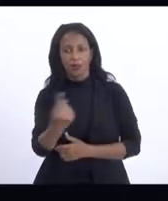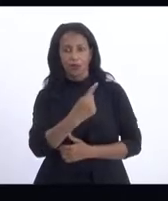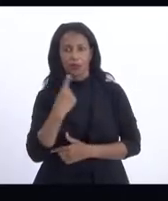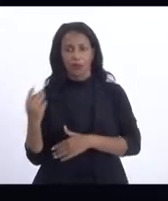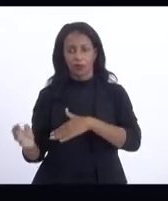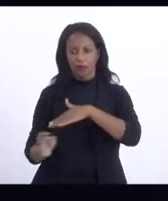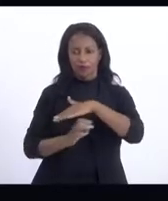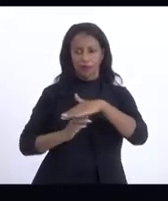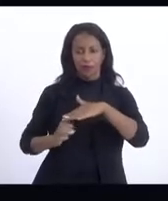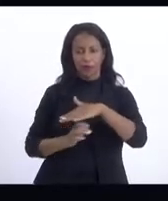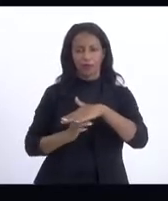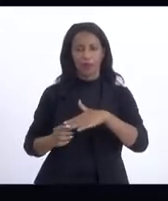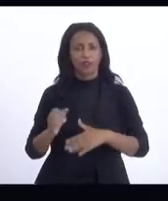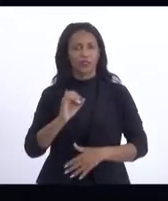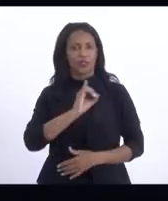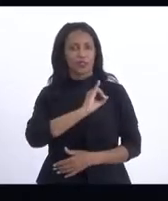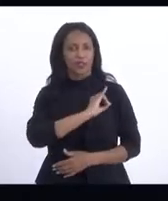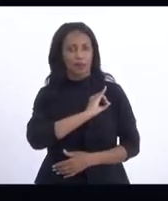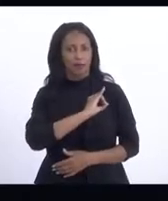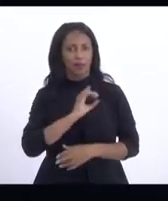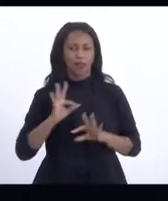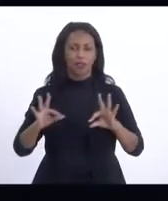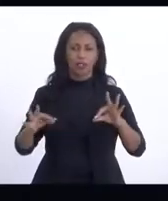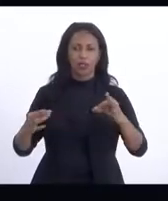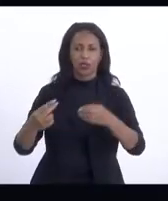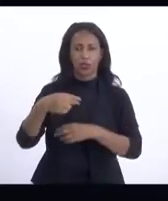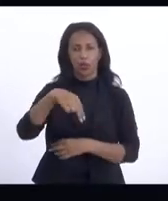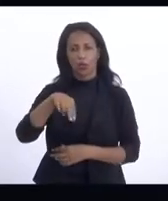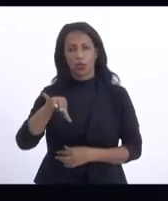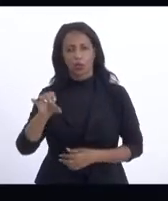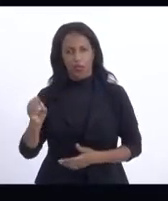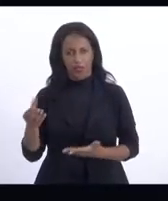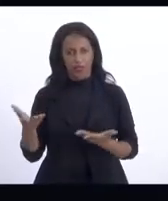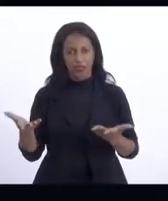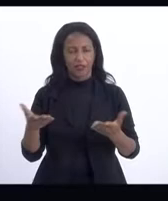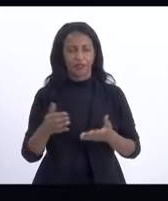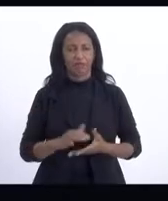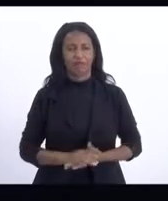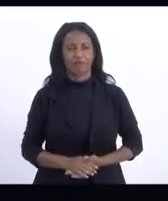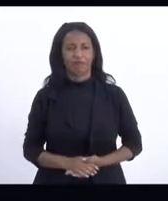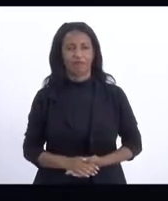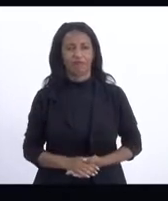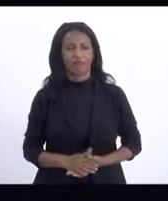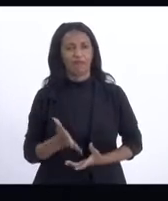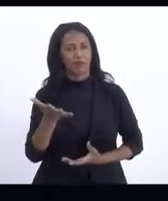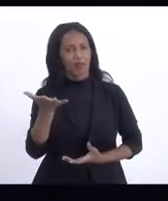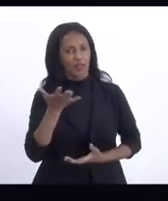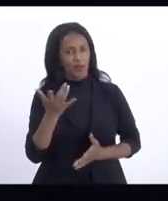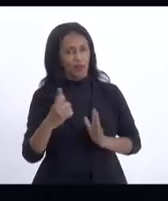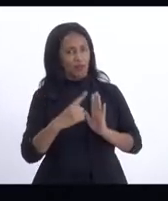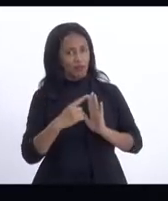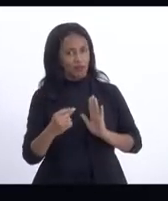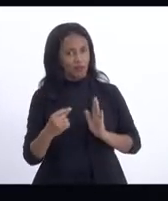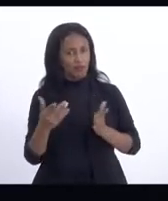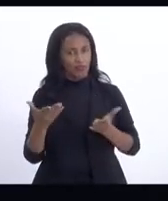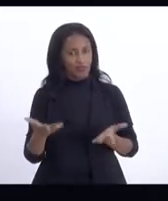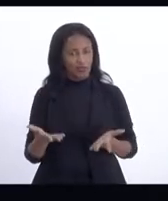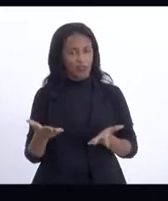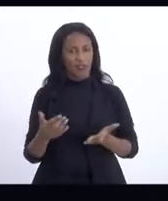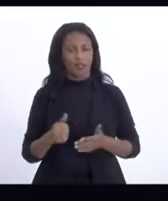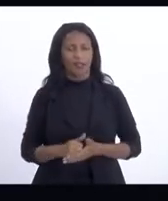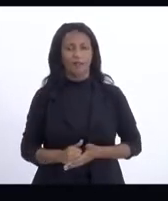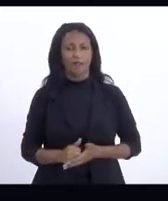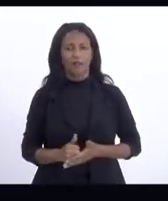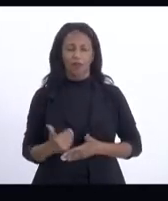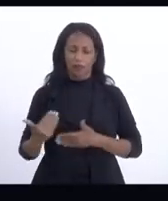empresariados de Itaperuna e de todo o Noroeste Fluminense. Eu quero destacar que, na esteira de